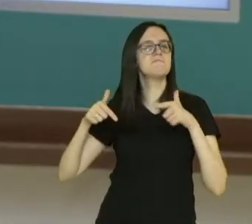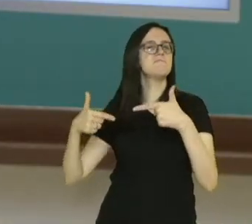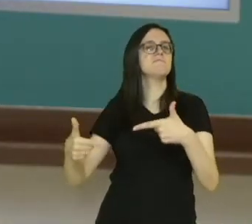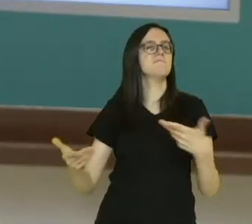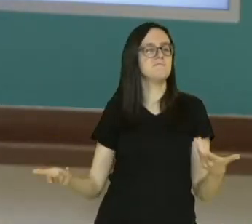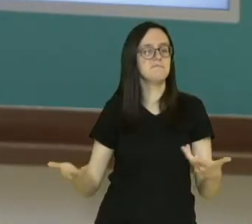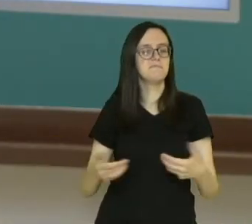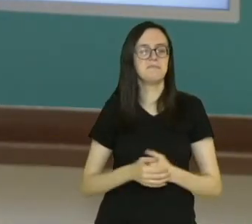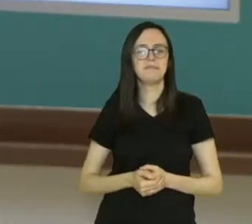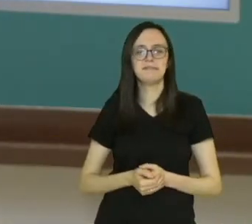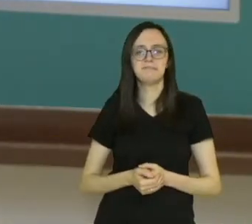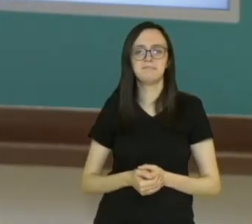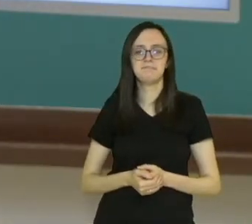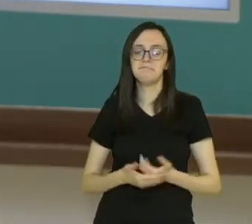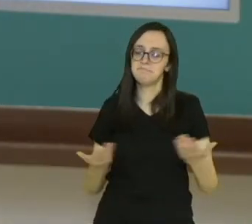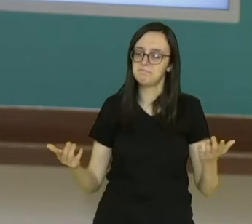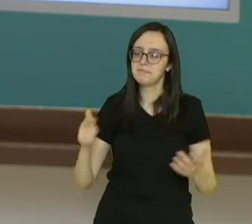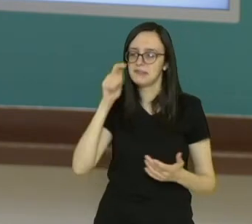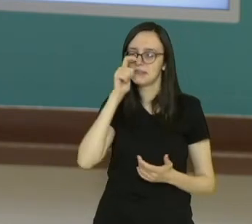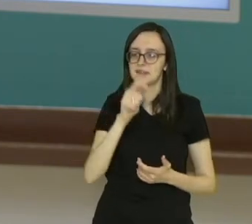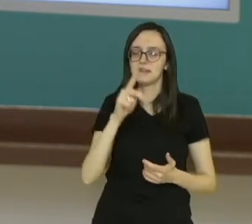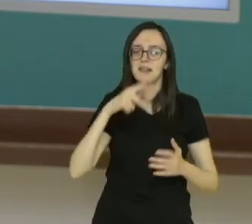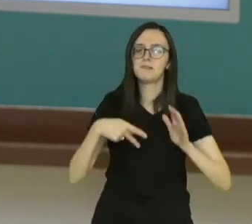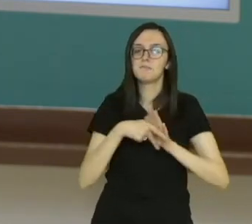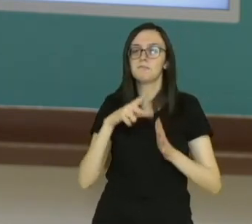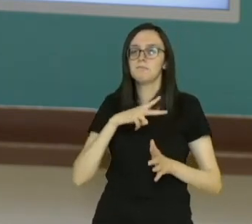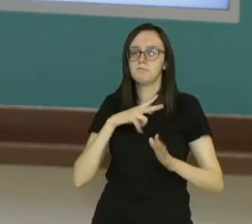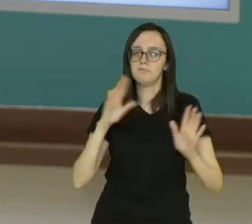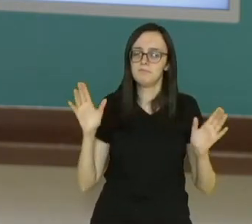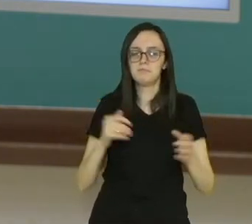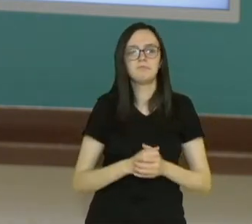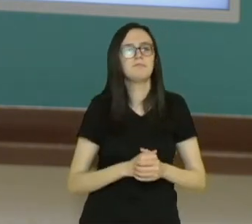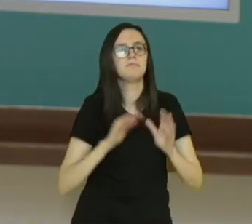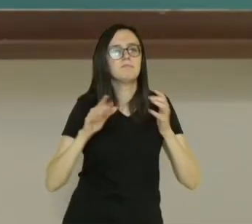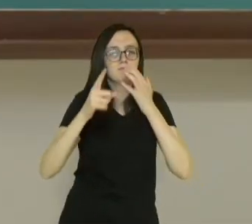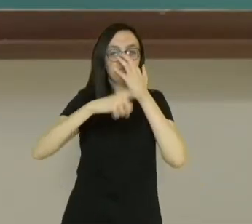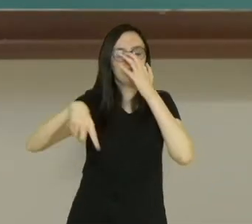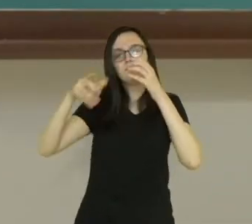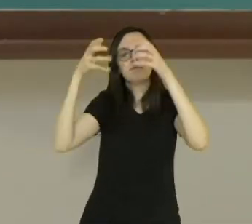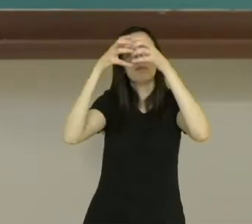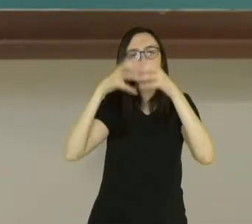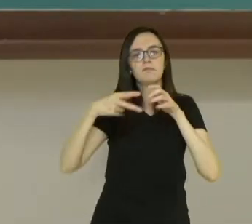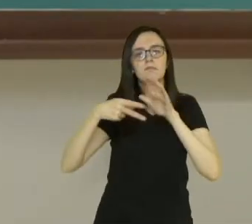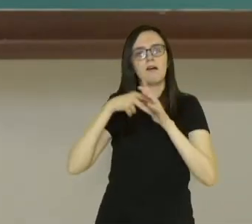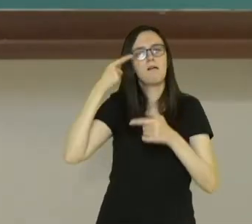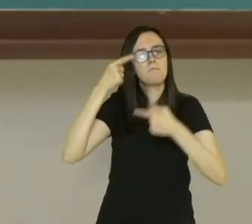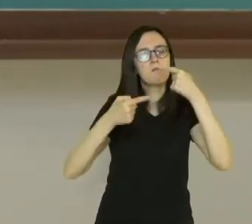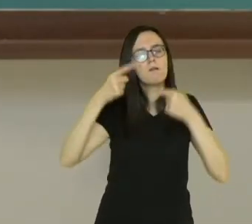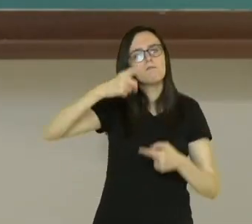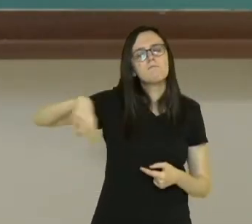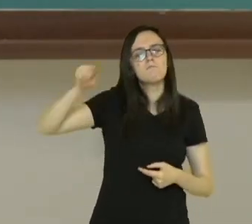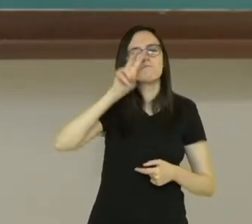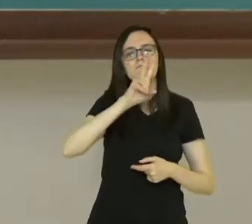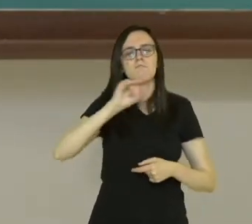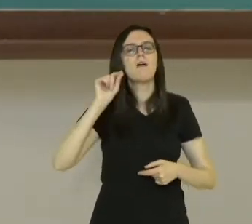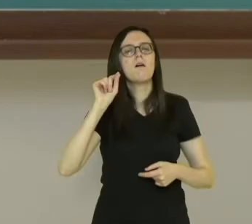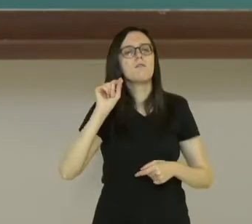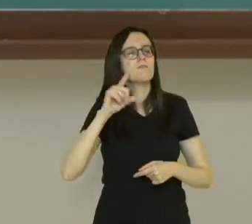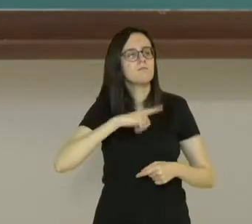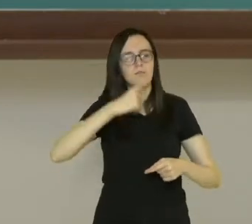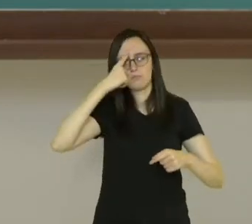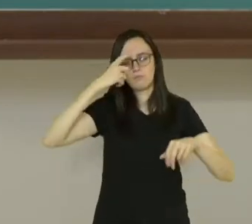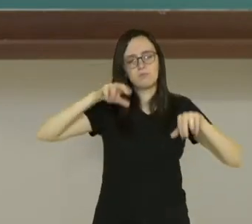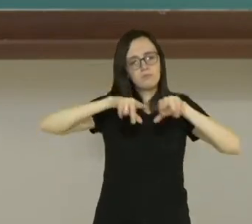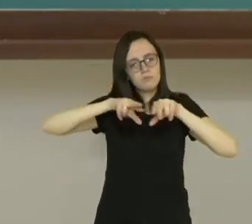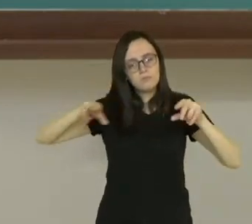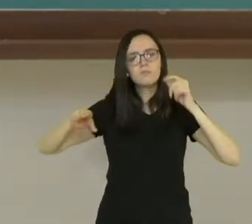estavam ali do lado, interesses particulares. Bom, esses grupos políticos, eles vão acabar mesmo tendo ideias